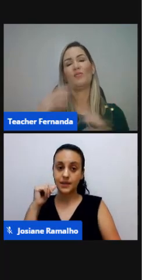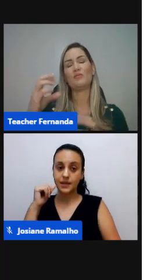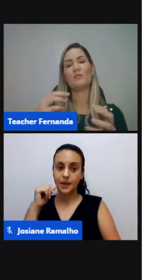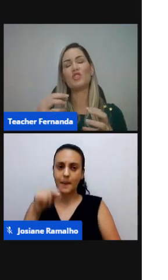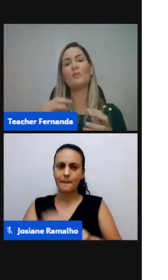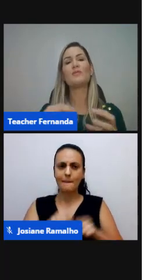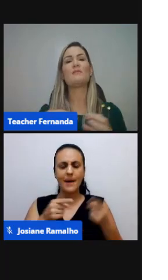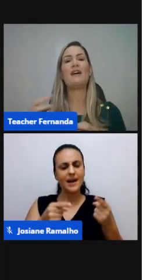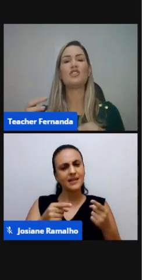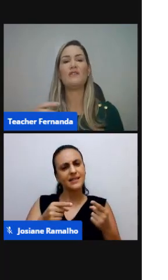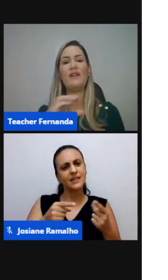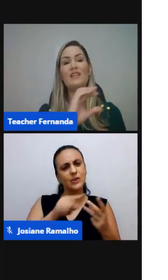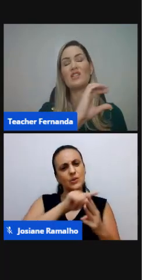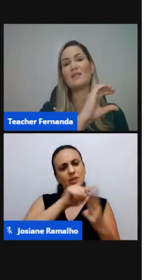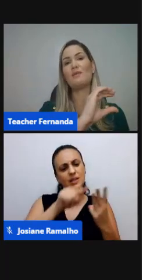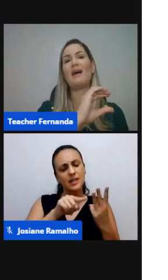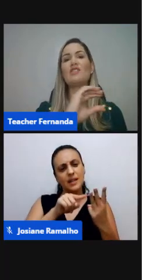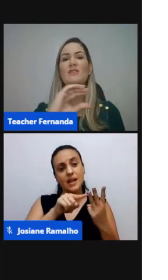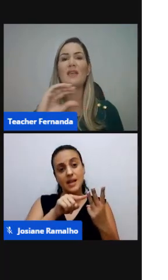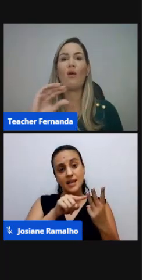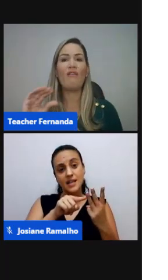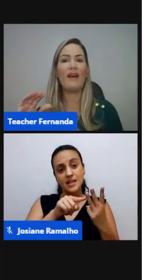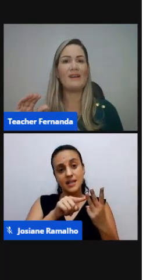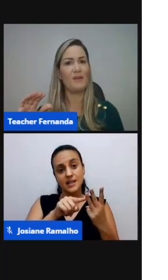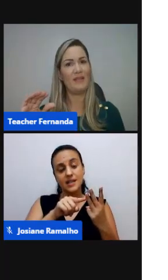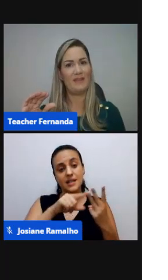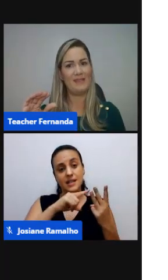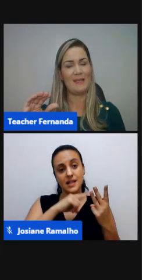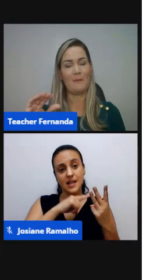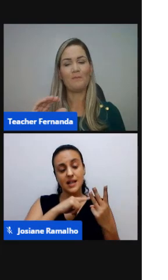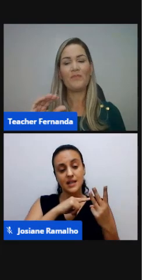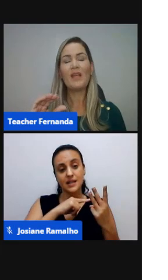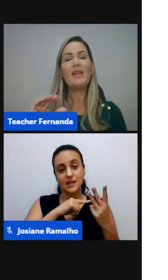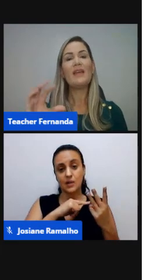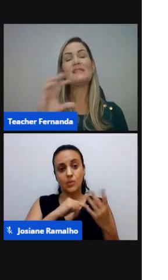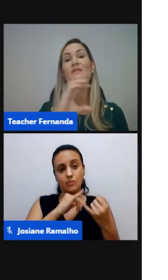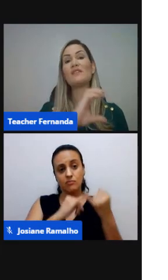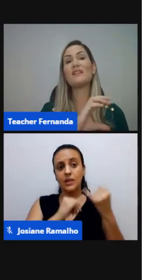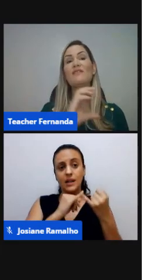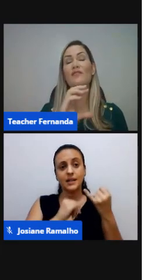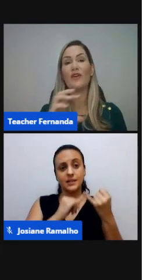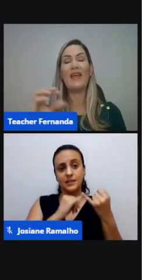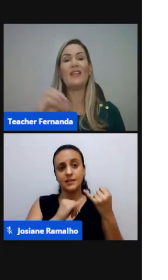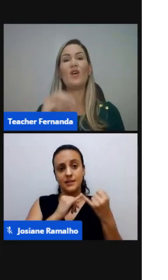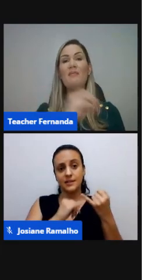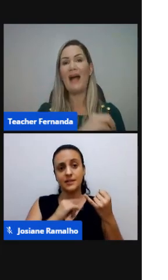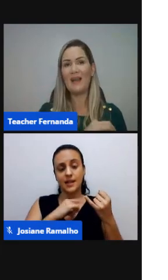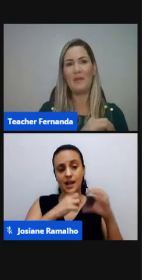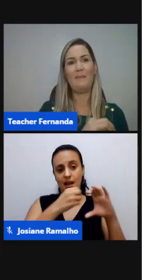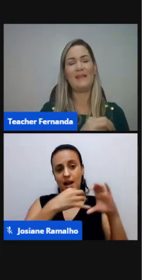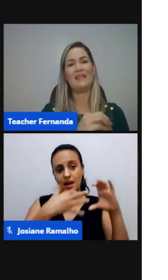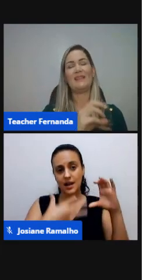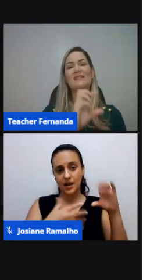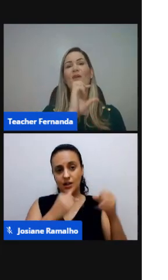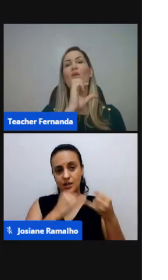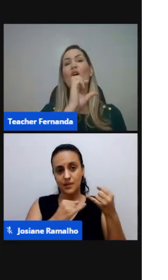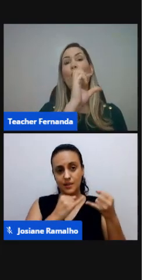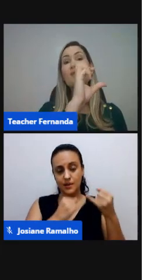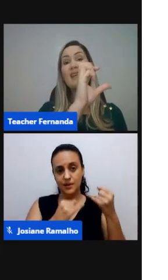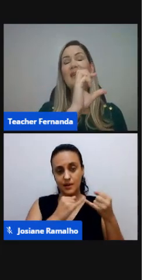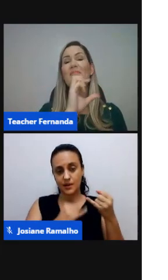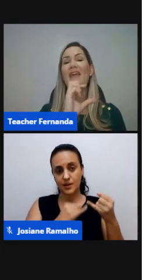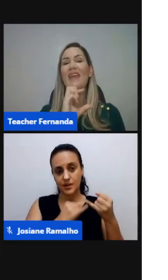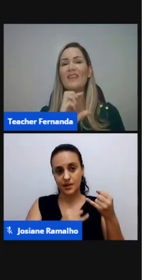iconografia, né, um tipo de imagem diferente. São imagens que conversam entre si. E se você for retomar a minha